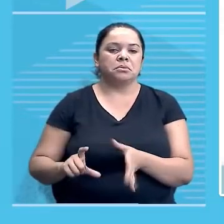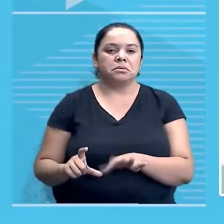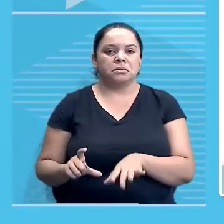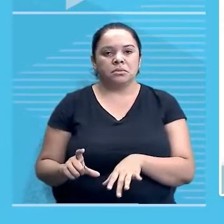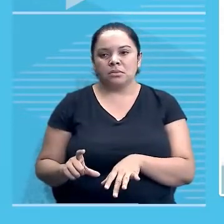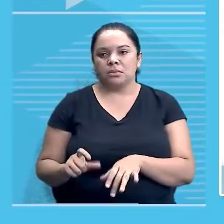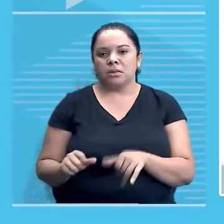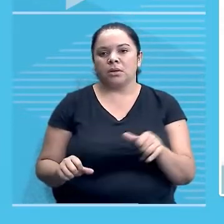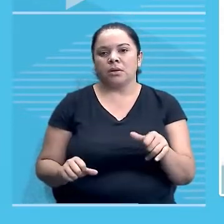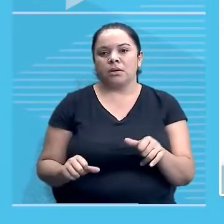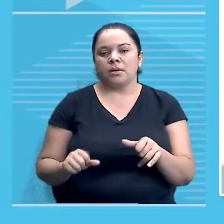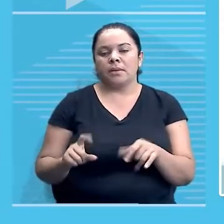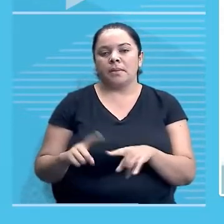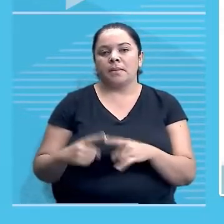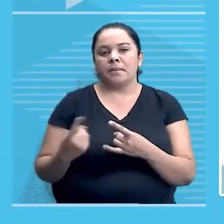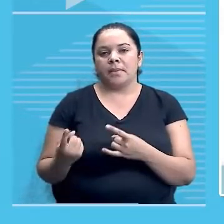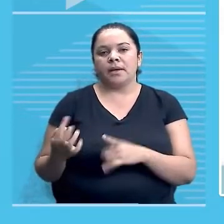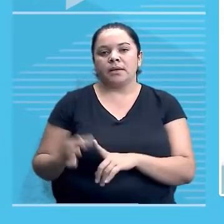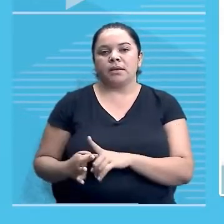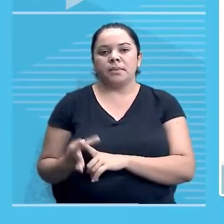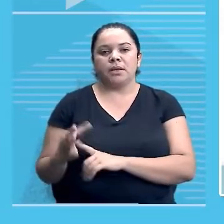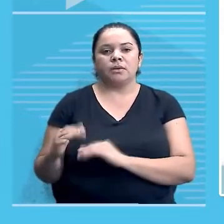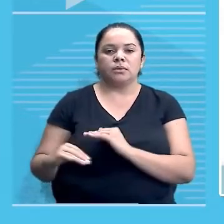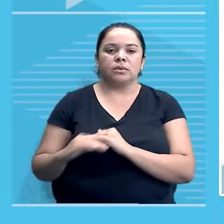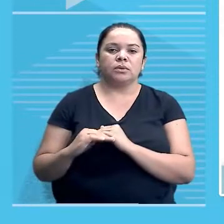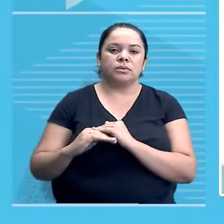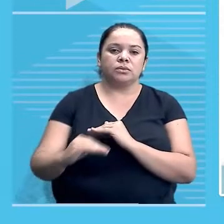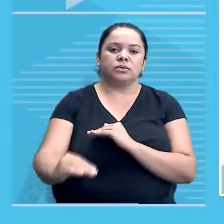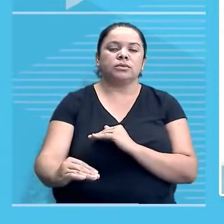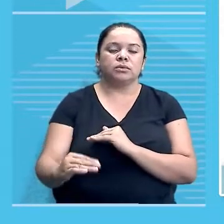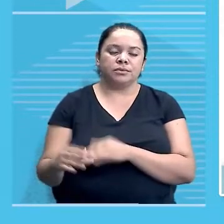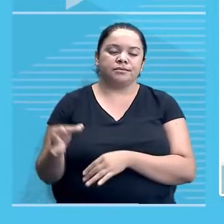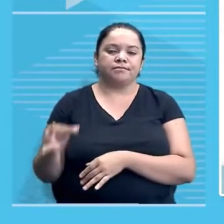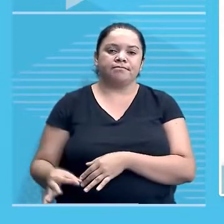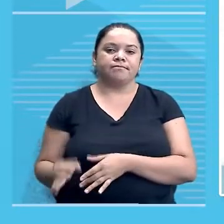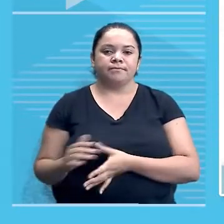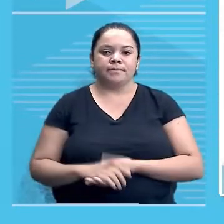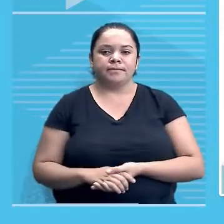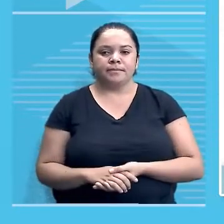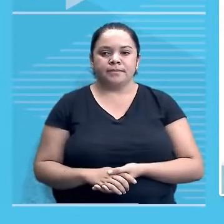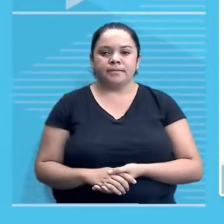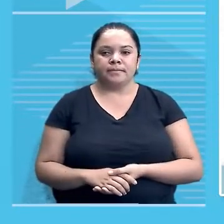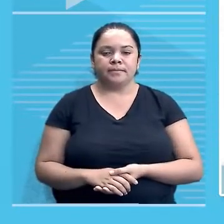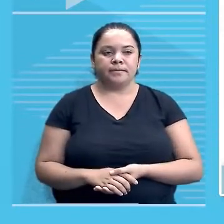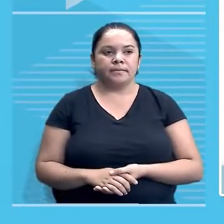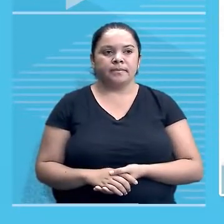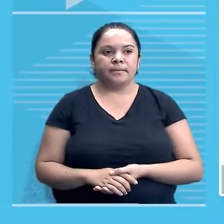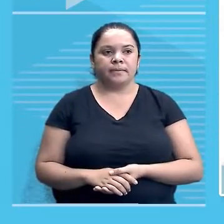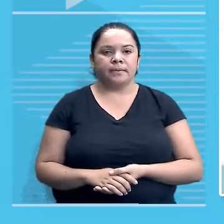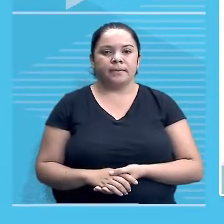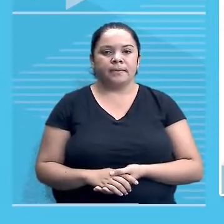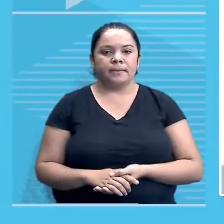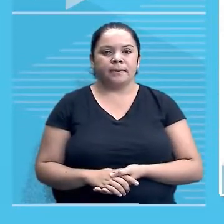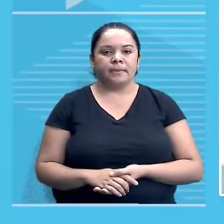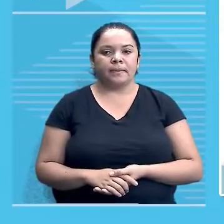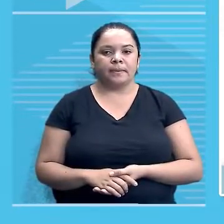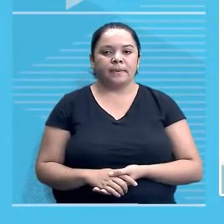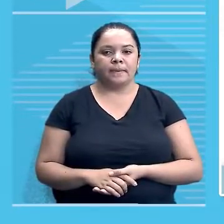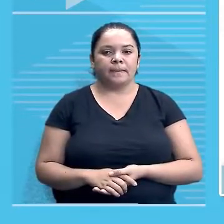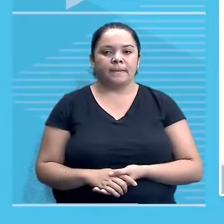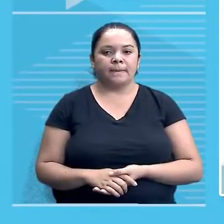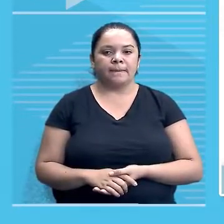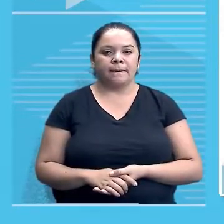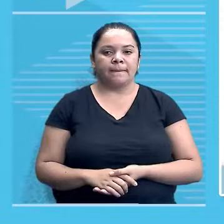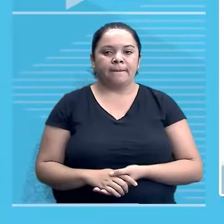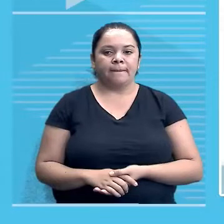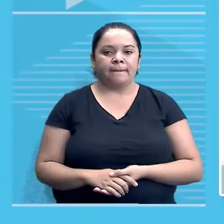né? Exatamente. E o calor é uma energia térmica em trânsito que flui de um corpo de